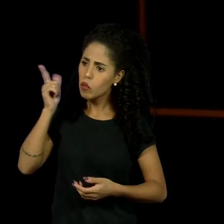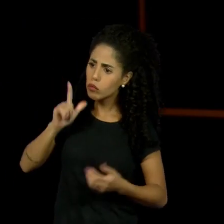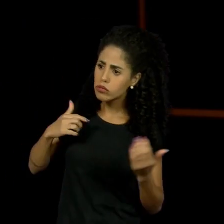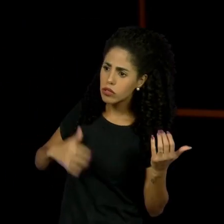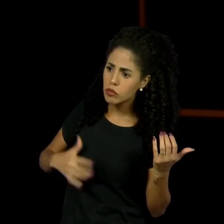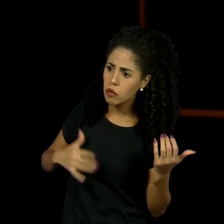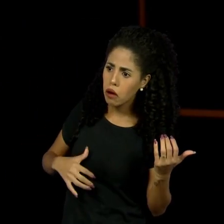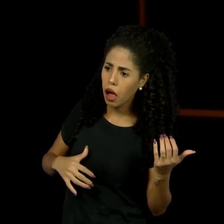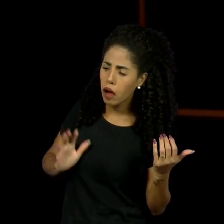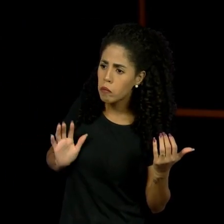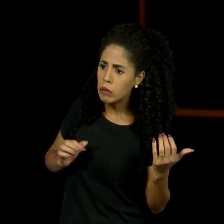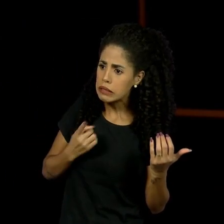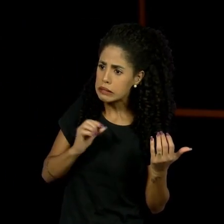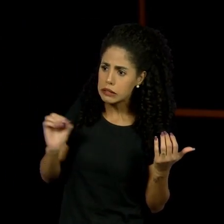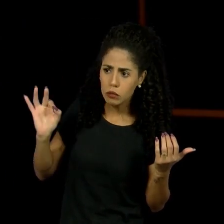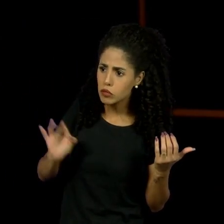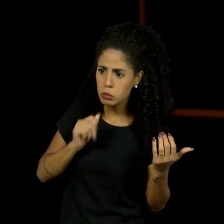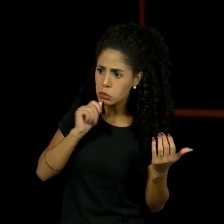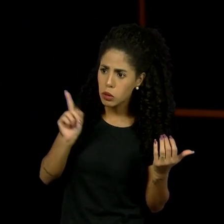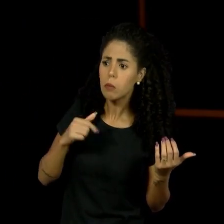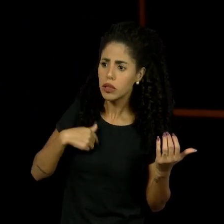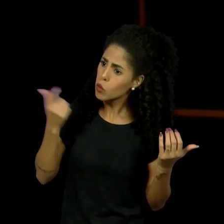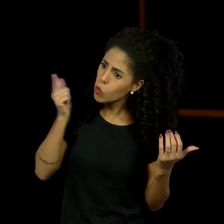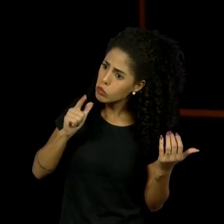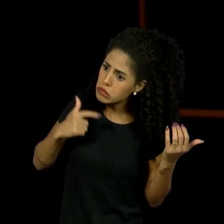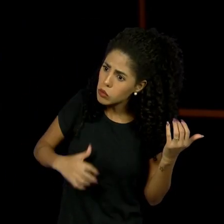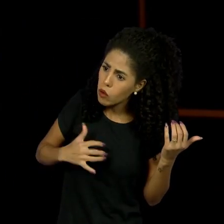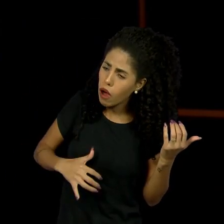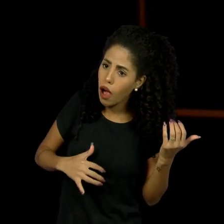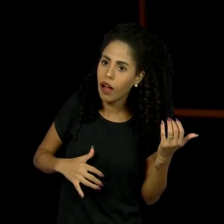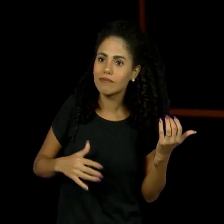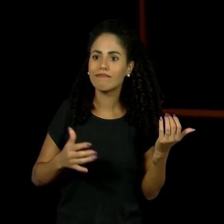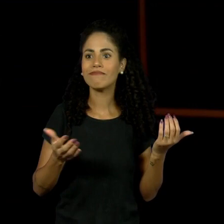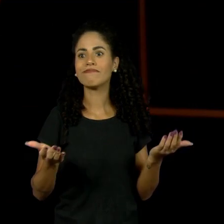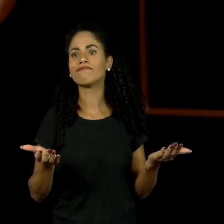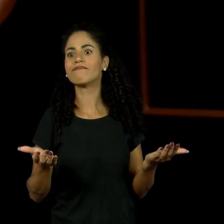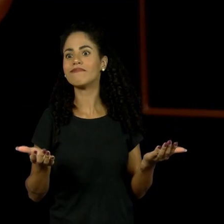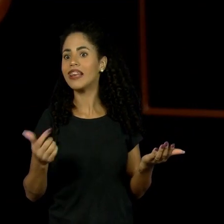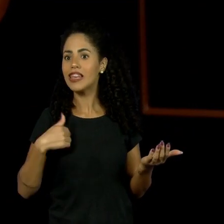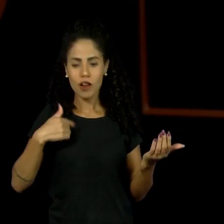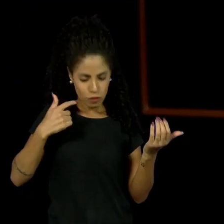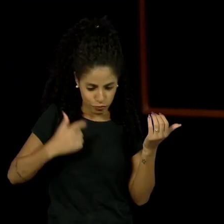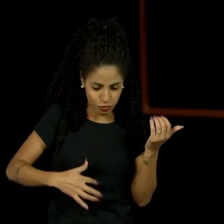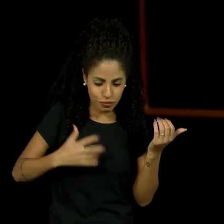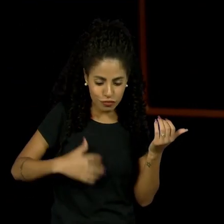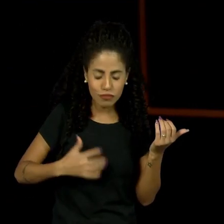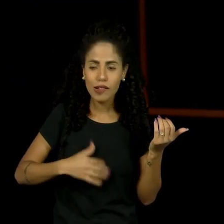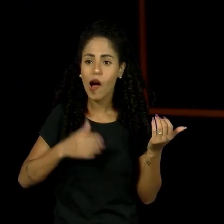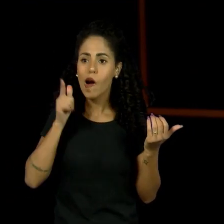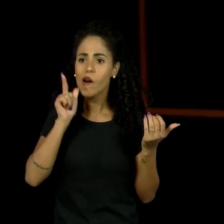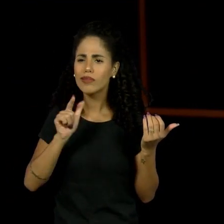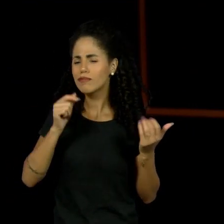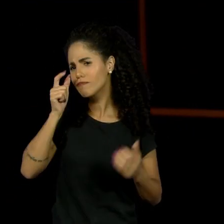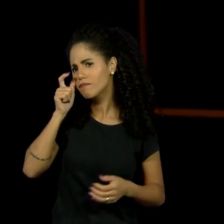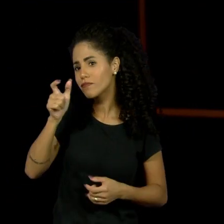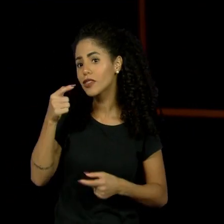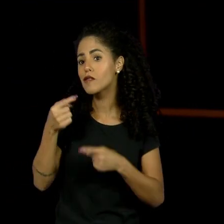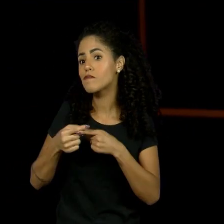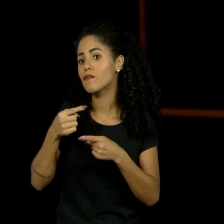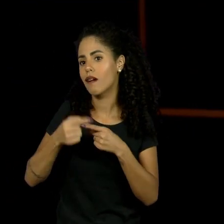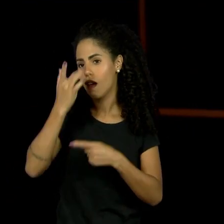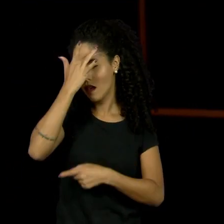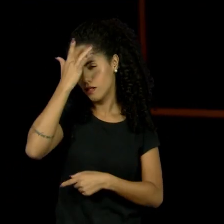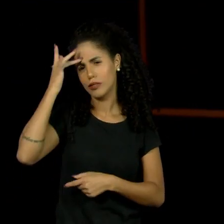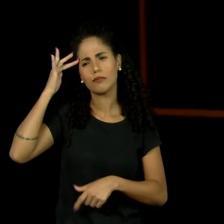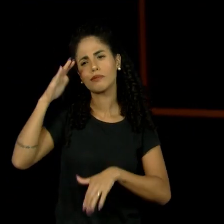Não recuperei 100%, mas assim, estou tocando. E é interessante, as pessoas, eu